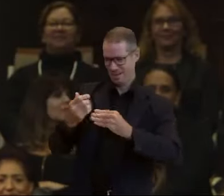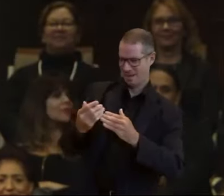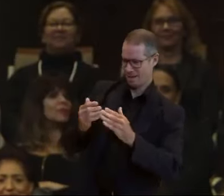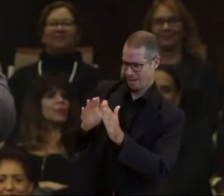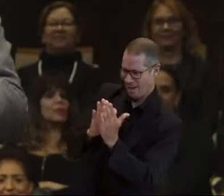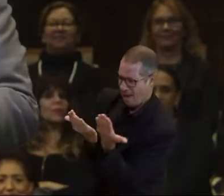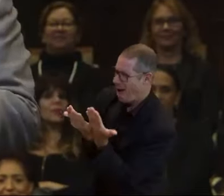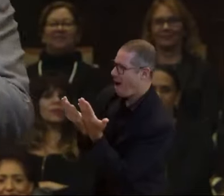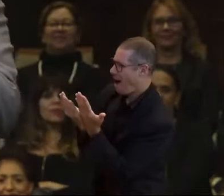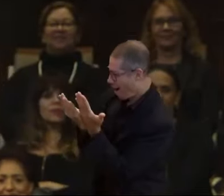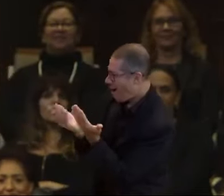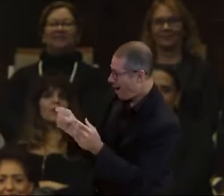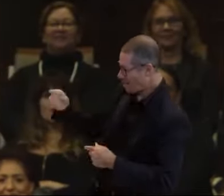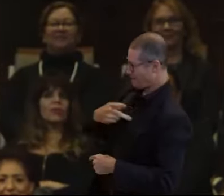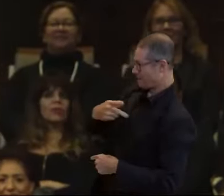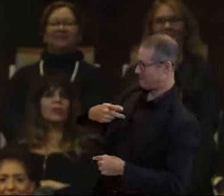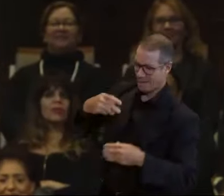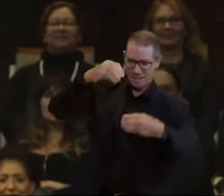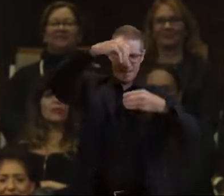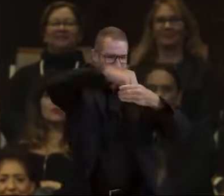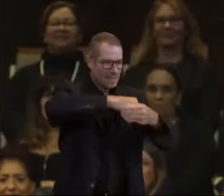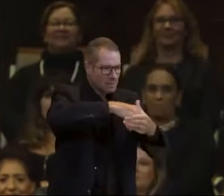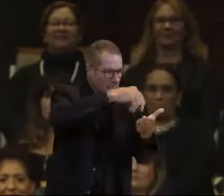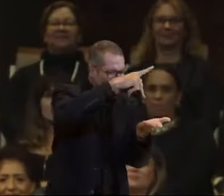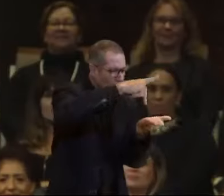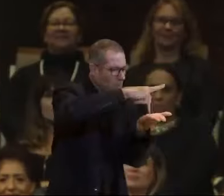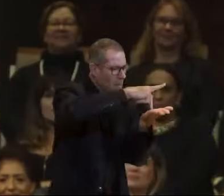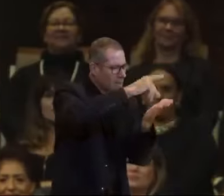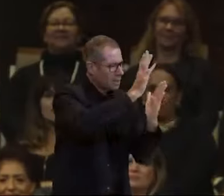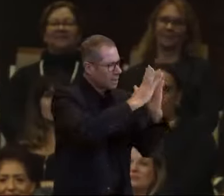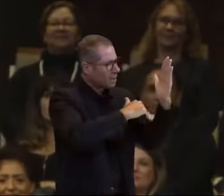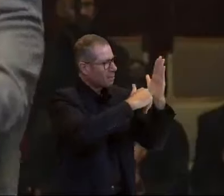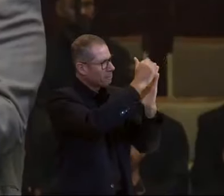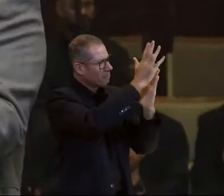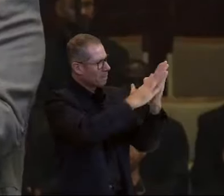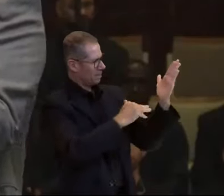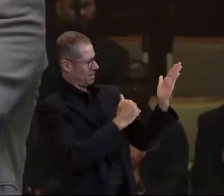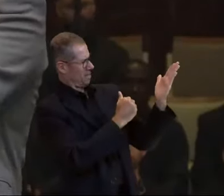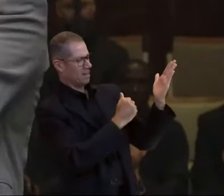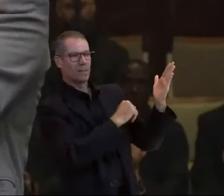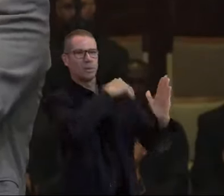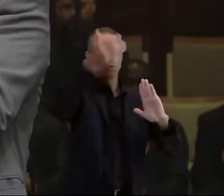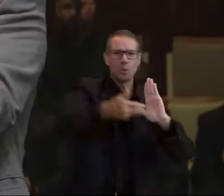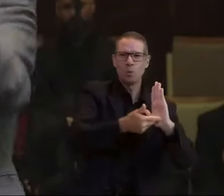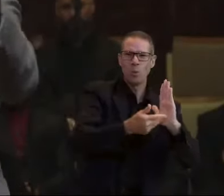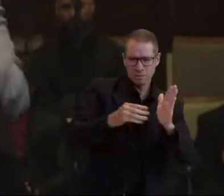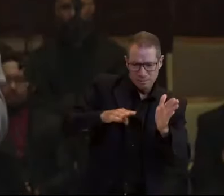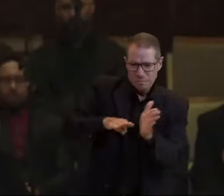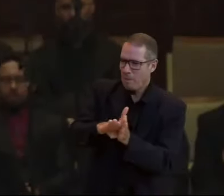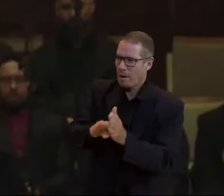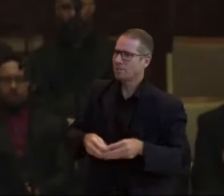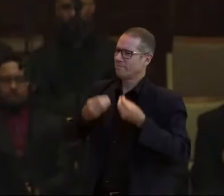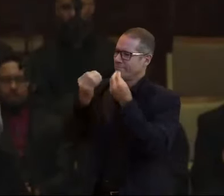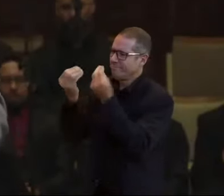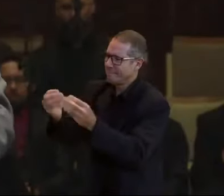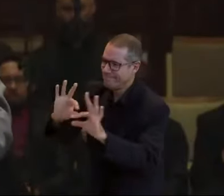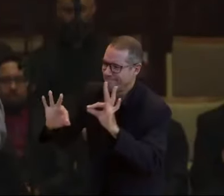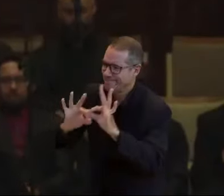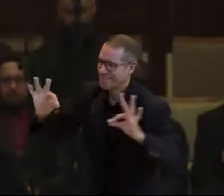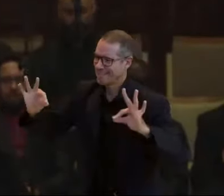abra, pastor. E lá dentro tinha uma pedra pintada assim, para todo mundo que passa aqui na nossa barraquinha a gente dá esse